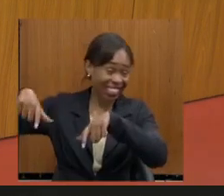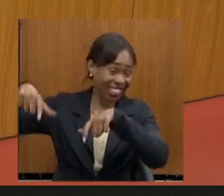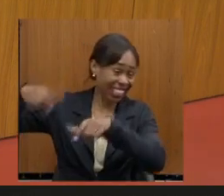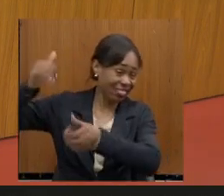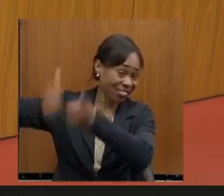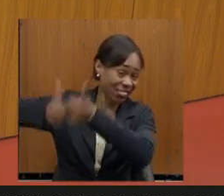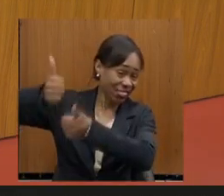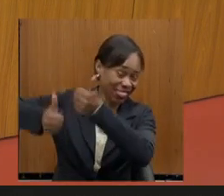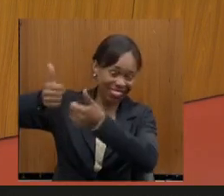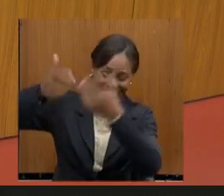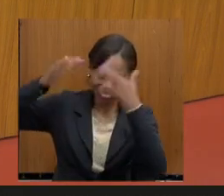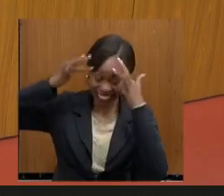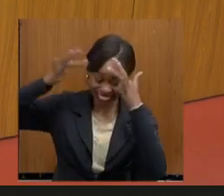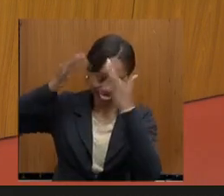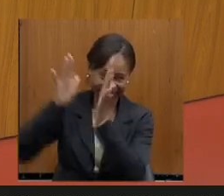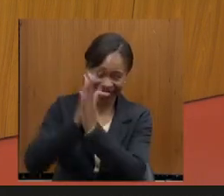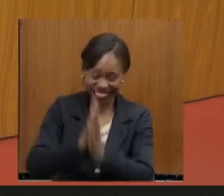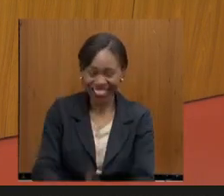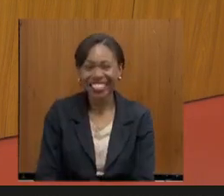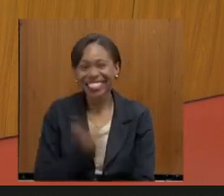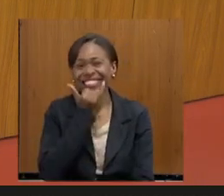cartão não é mesmo